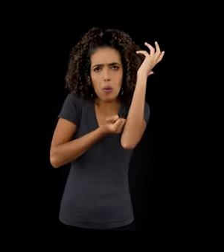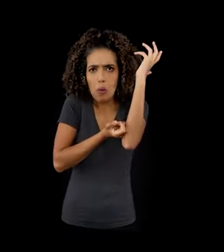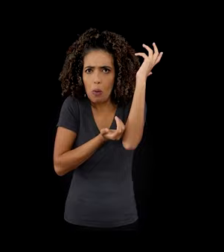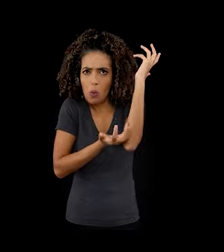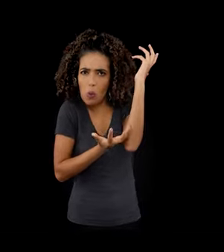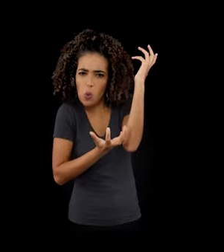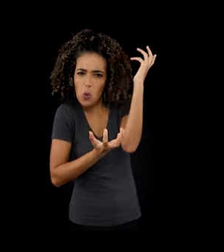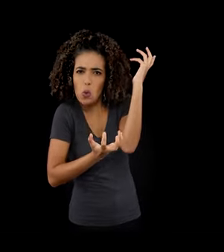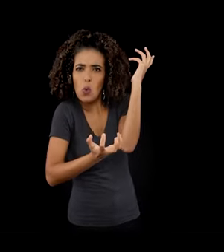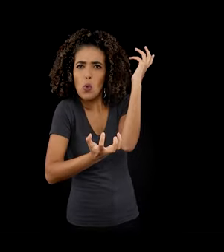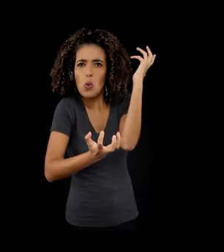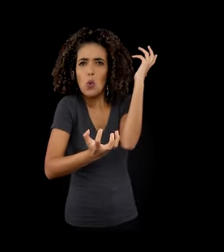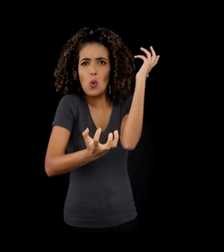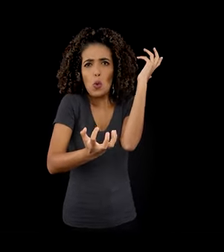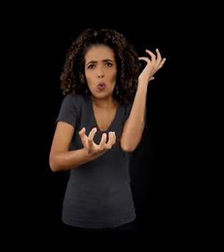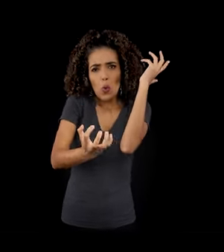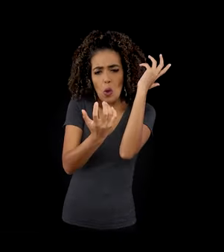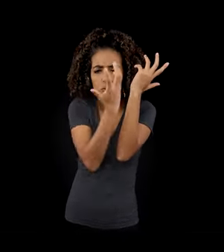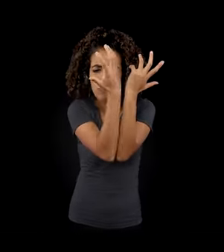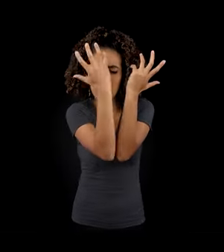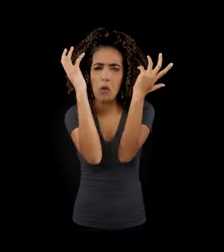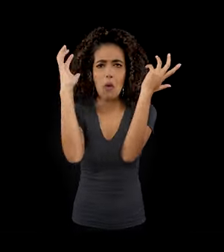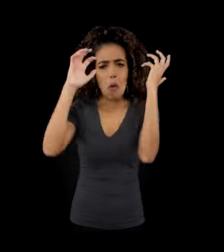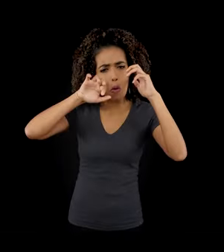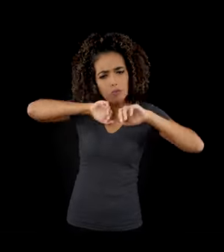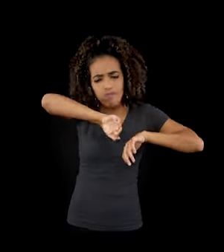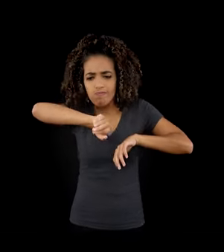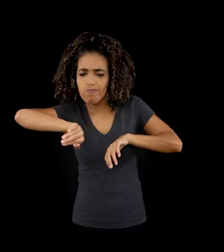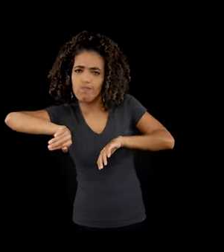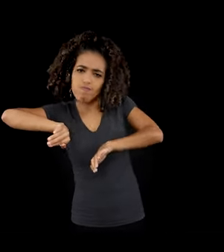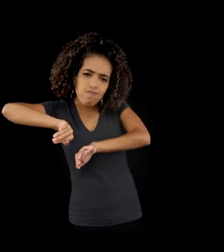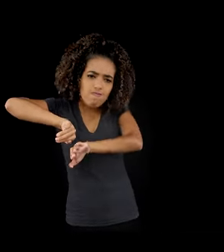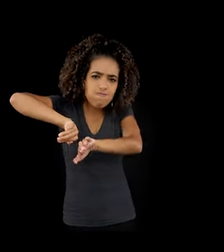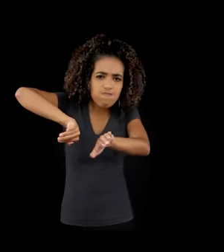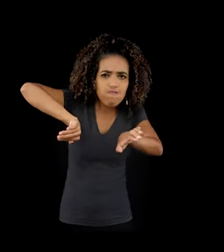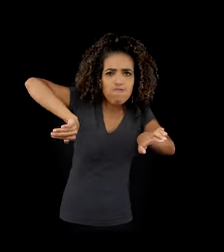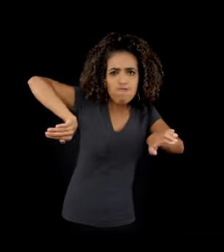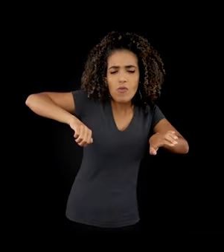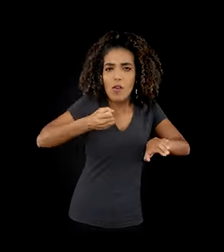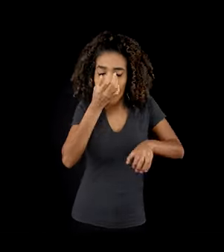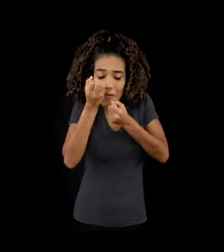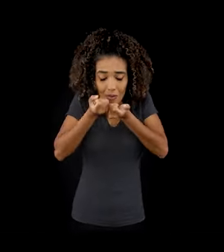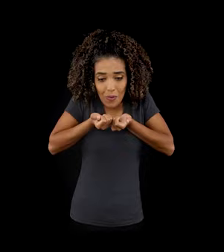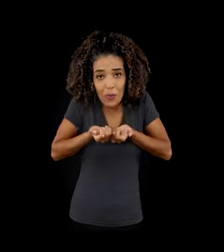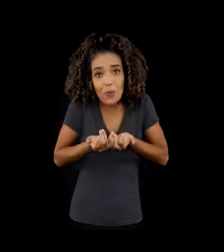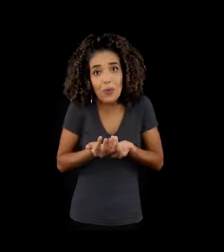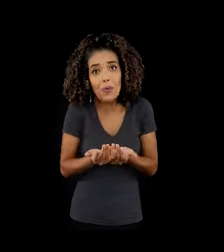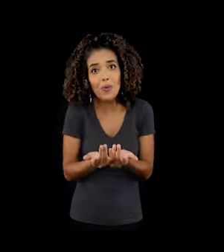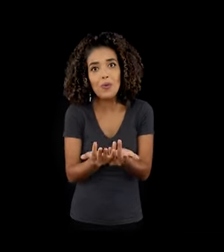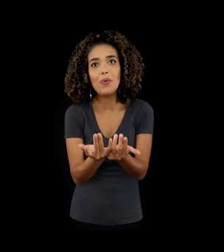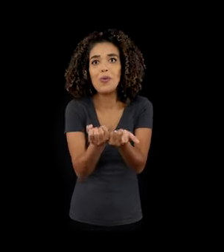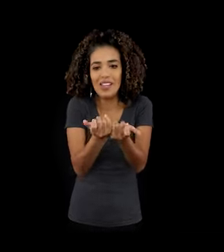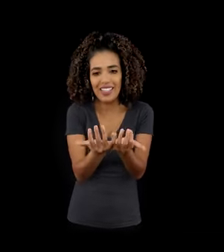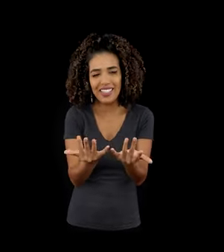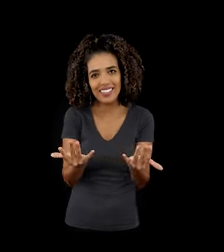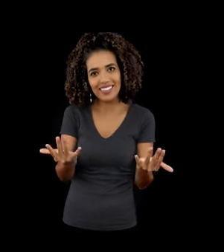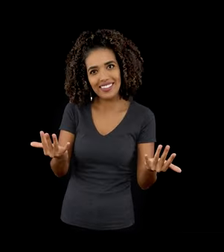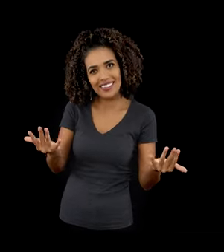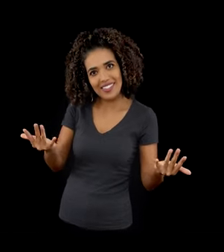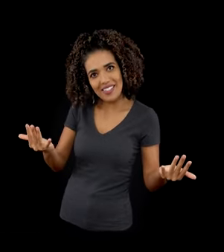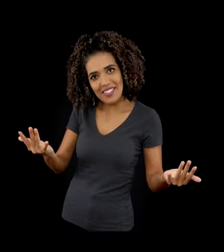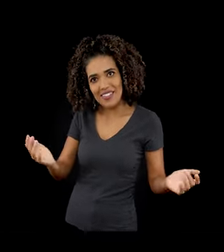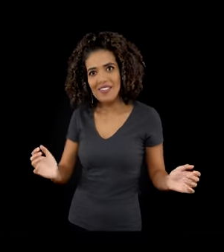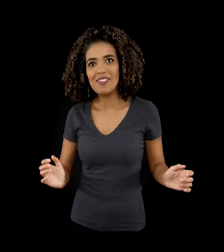antes, existe algo sombrio. É preciso abrir uma clareira no